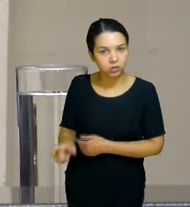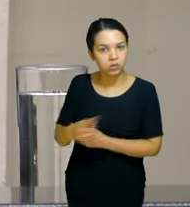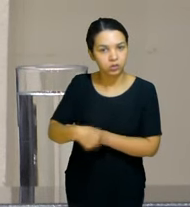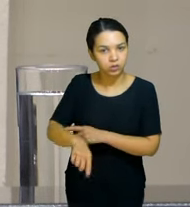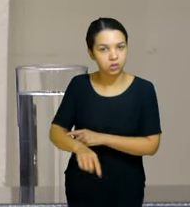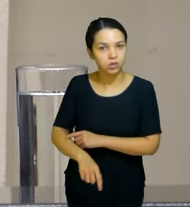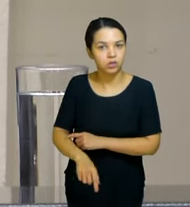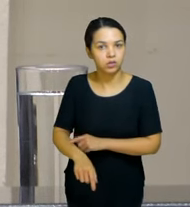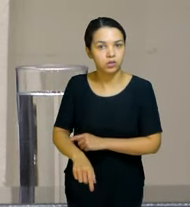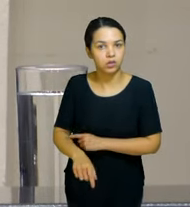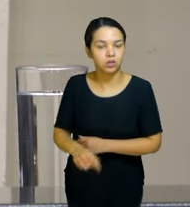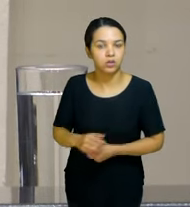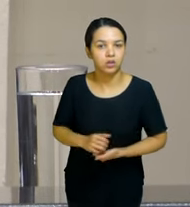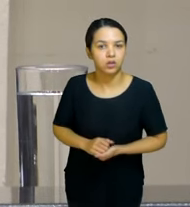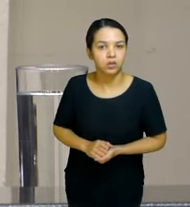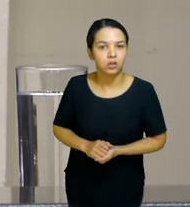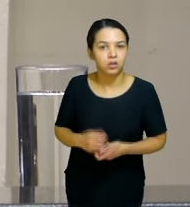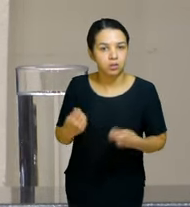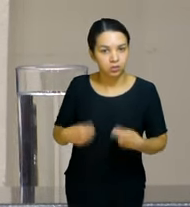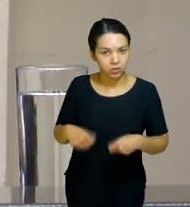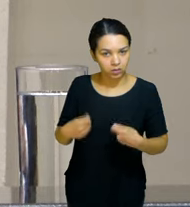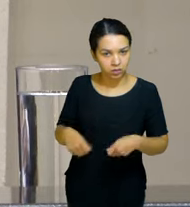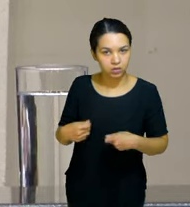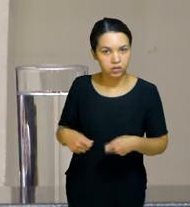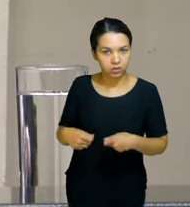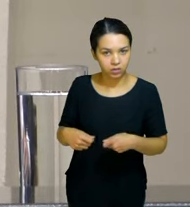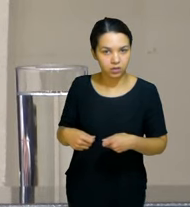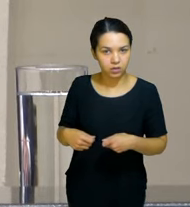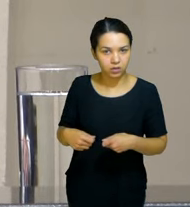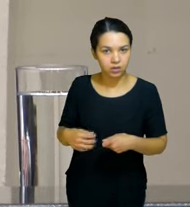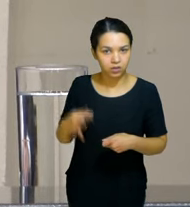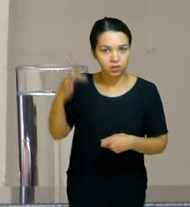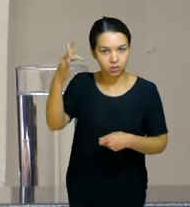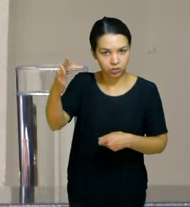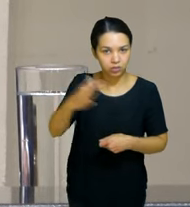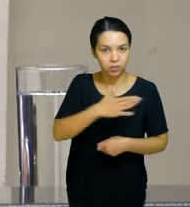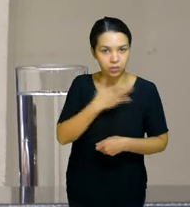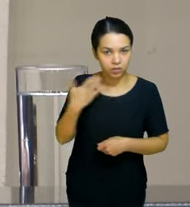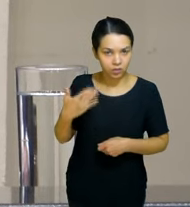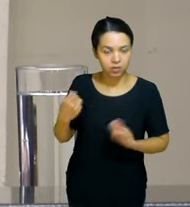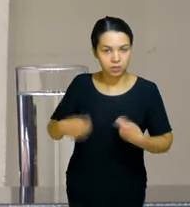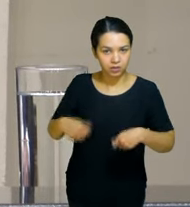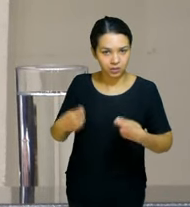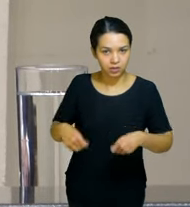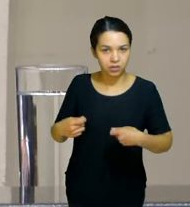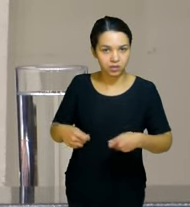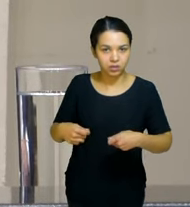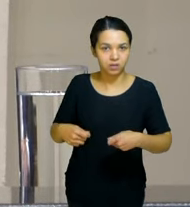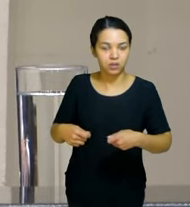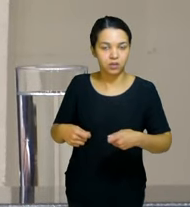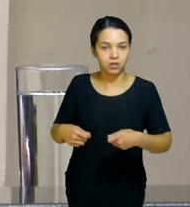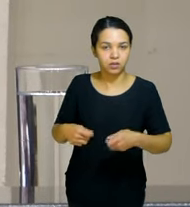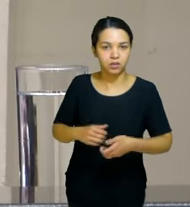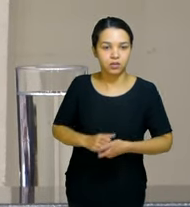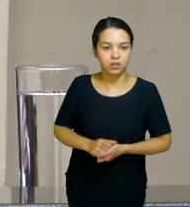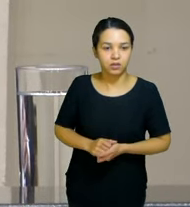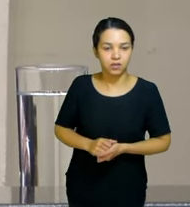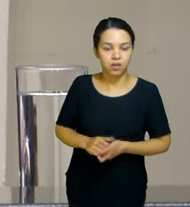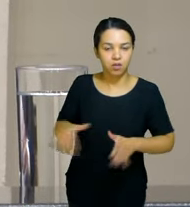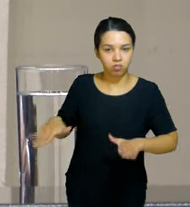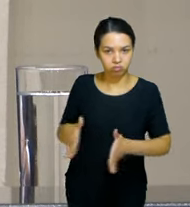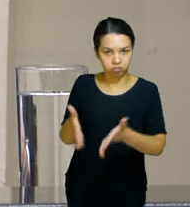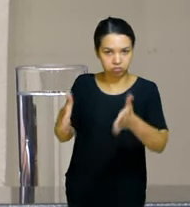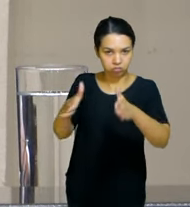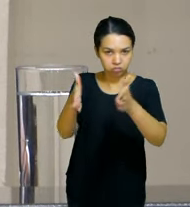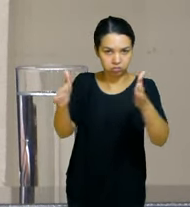Sabe aquele sujeito que merece uma estátua quando partir? O Sérgio Galdino é esse sujeito para nós, não só em Blumenau,